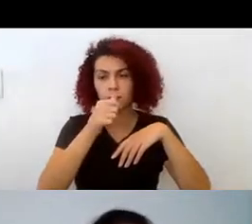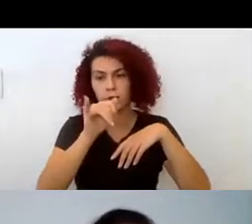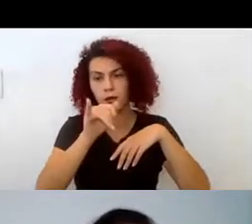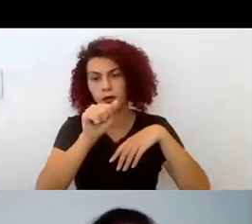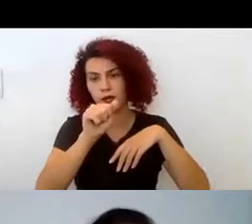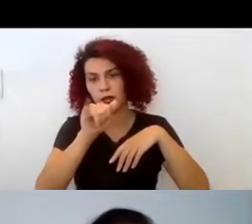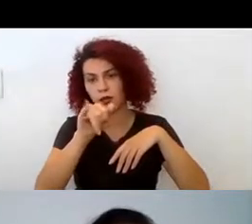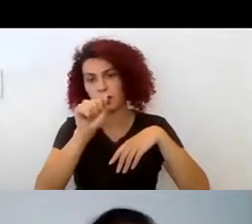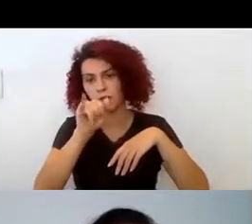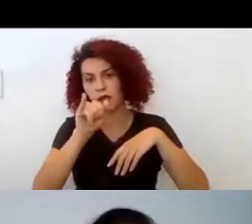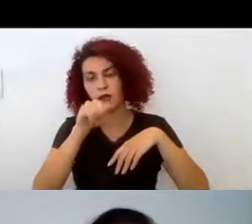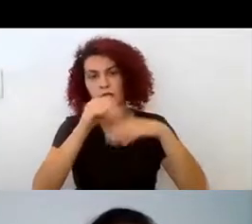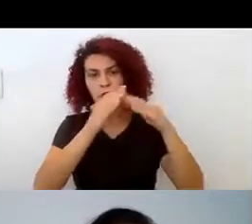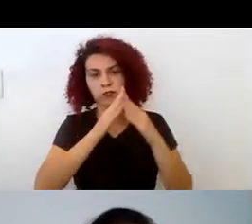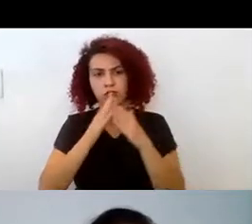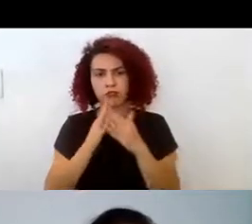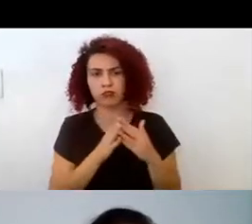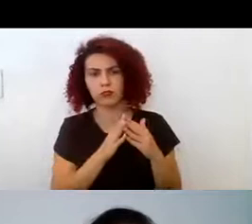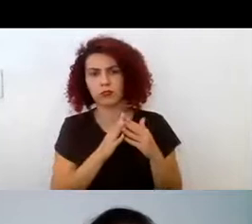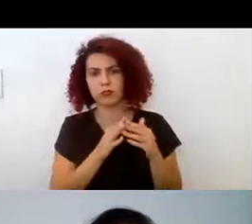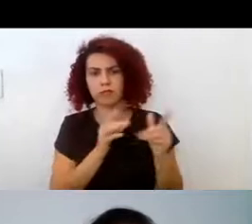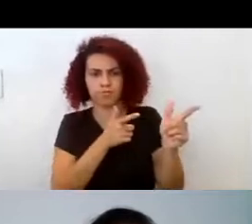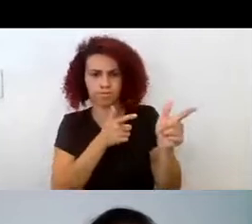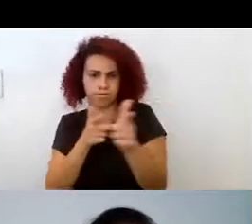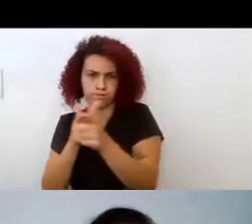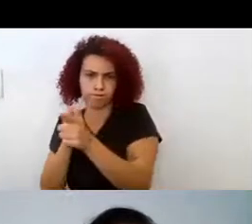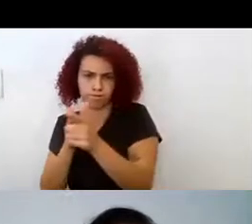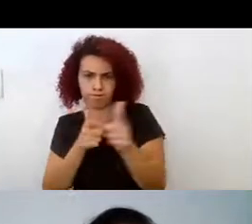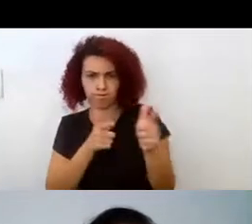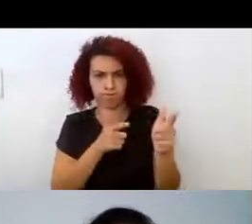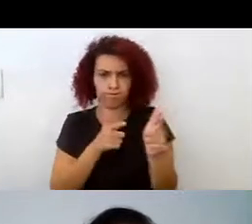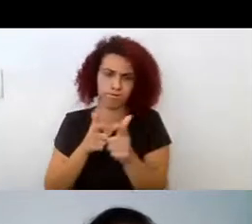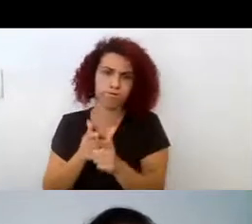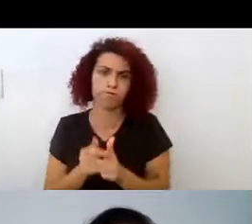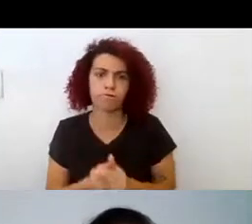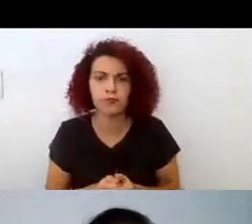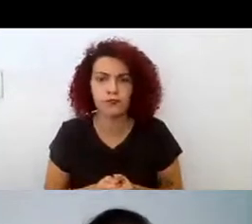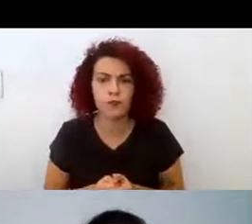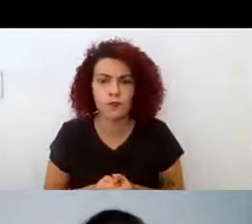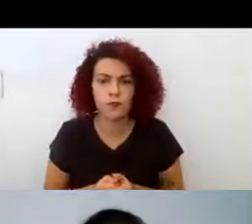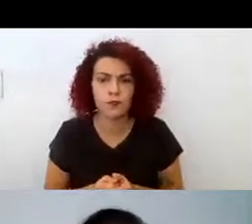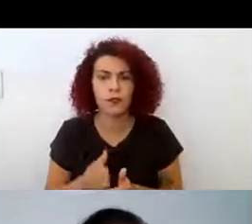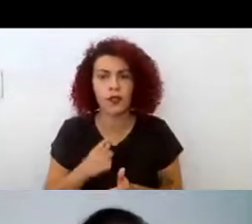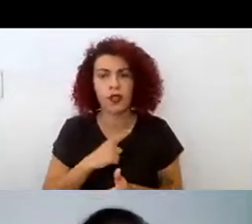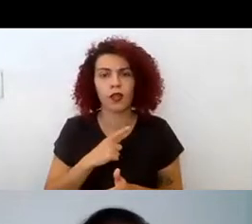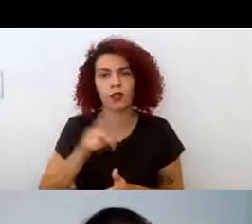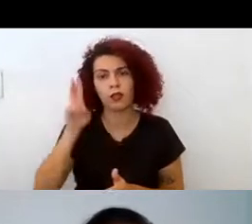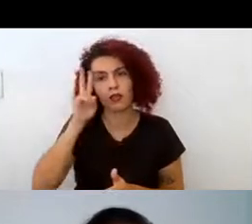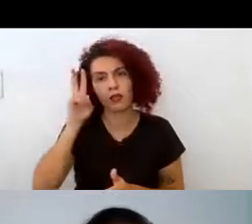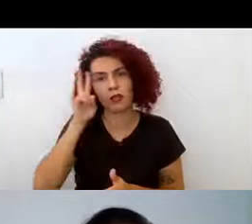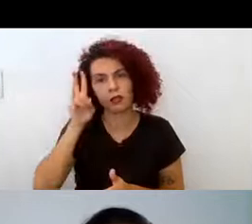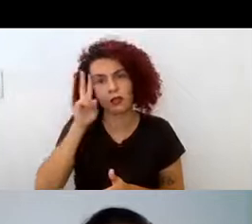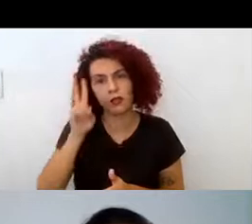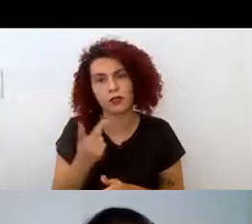considerado a tribo mais guerreira do Brasil os virado no raio eram os palhais então tem a história de Jacó